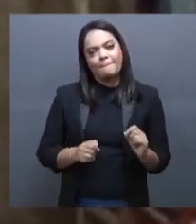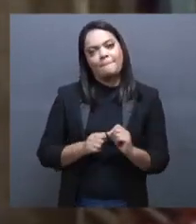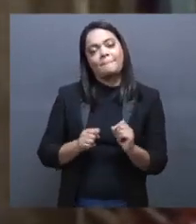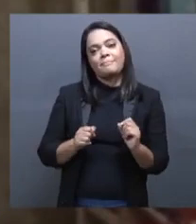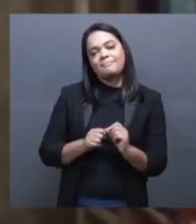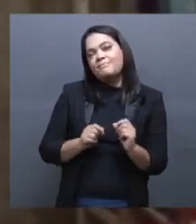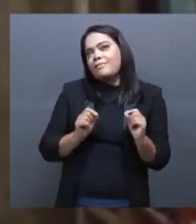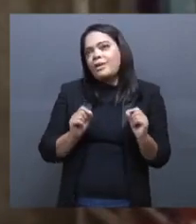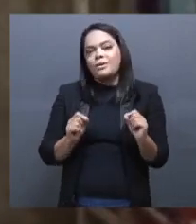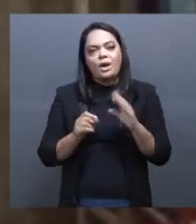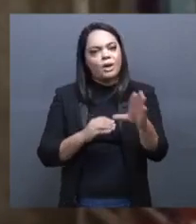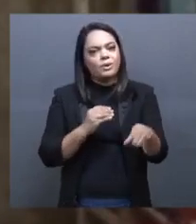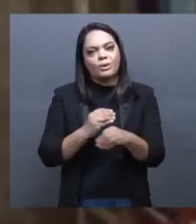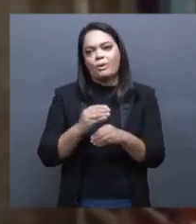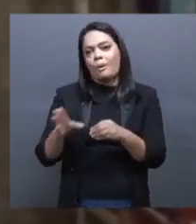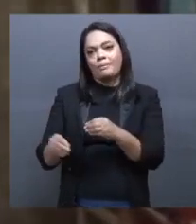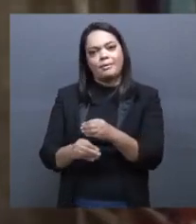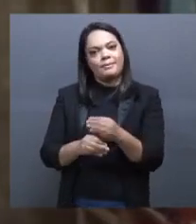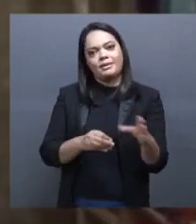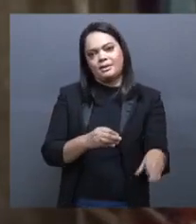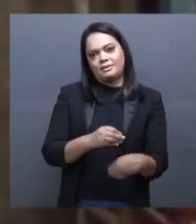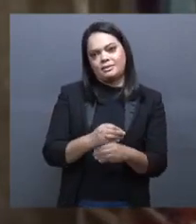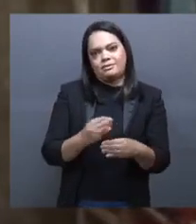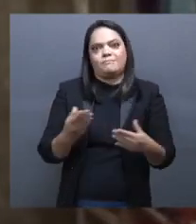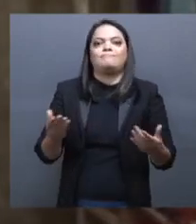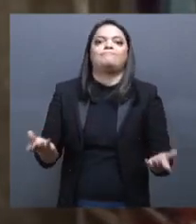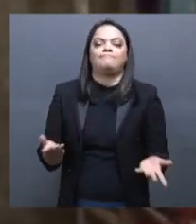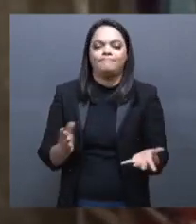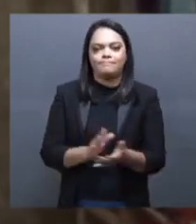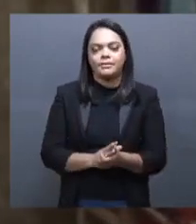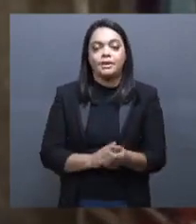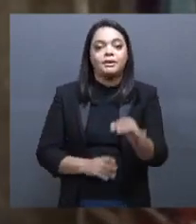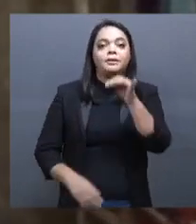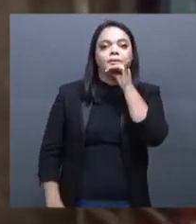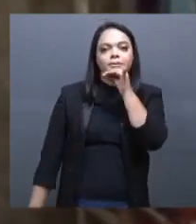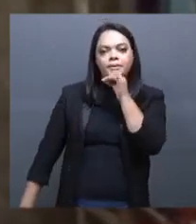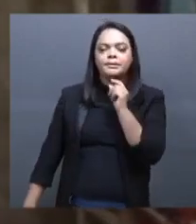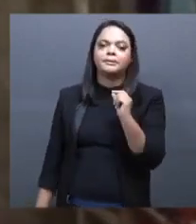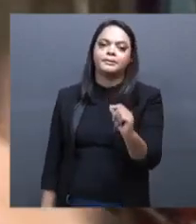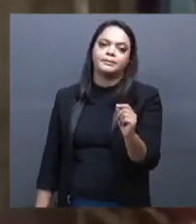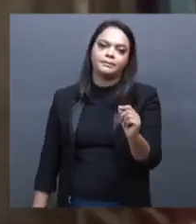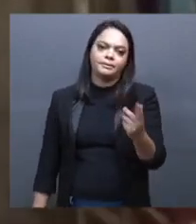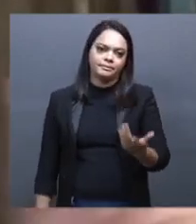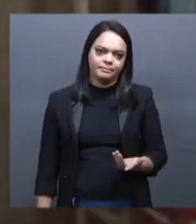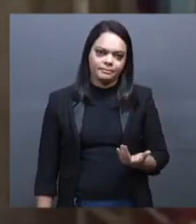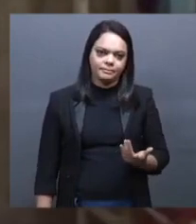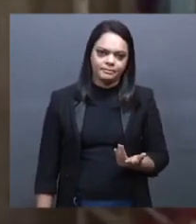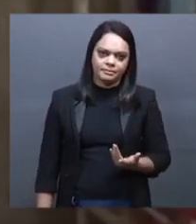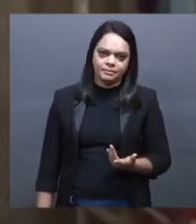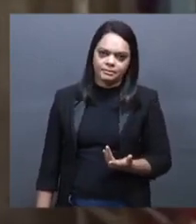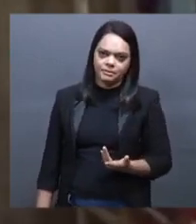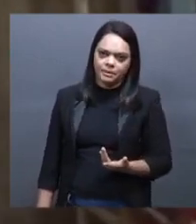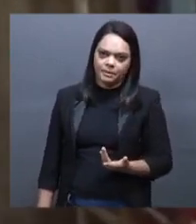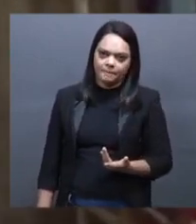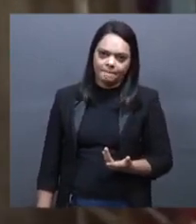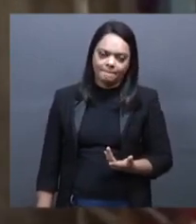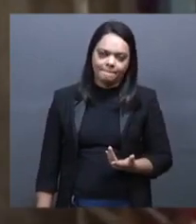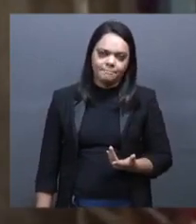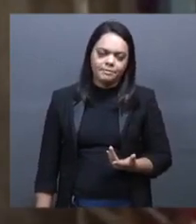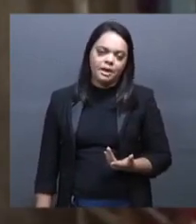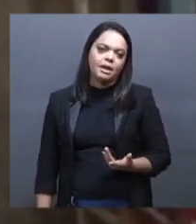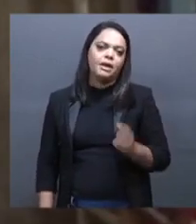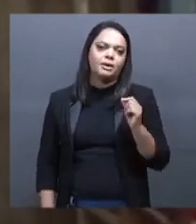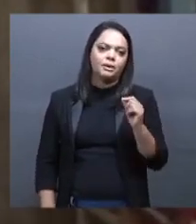fazer algumas complementações importantes, tá? Por exemplo, tá? Dispensar temporariamente de